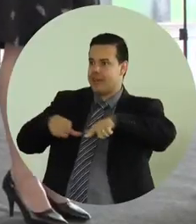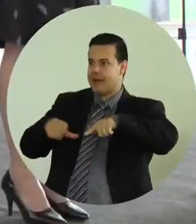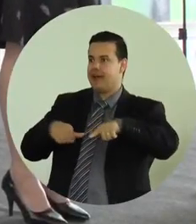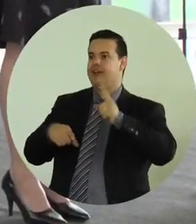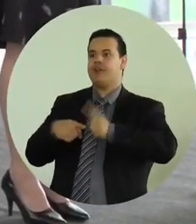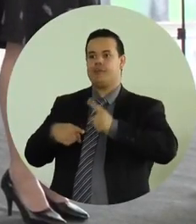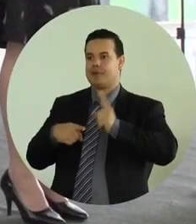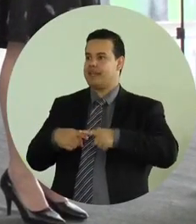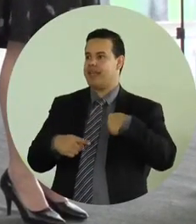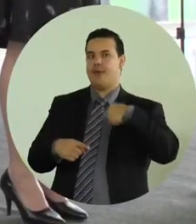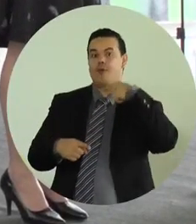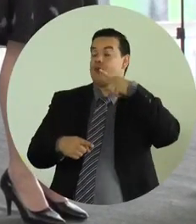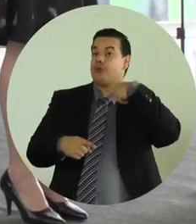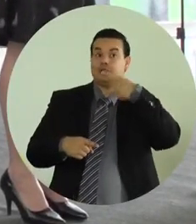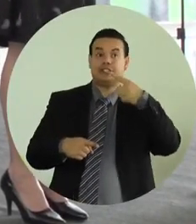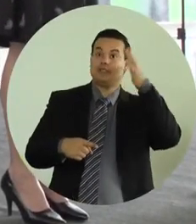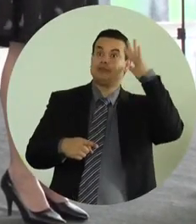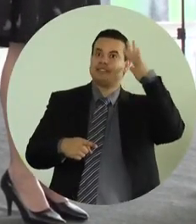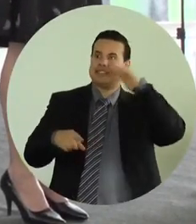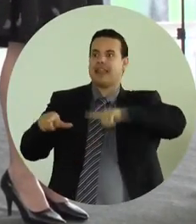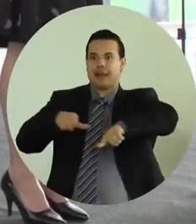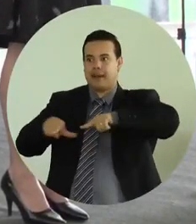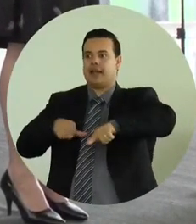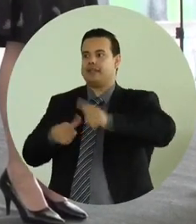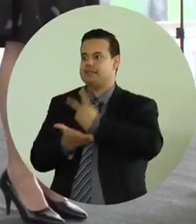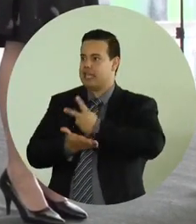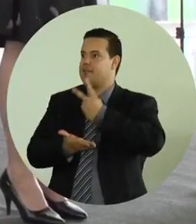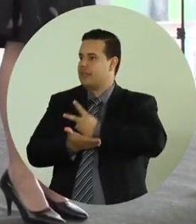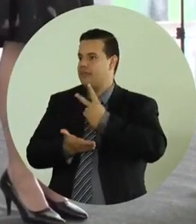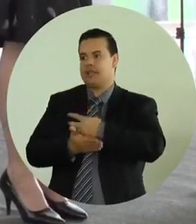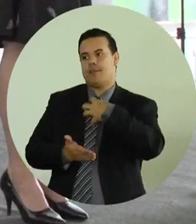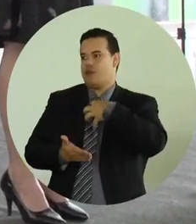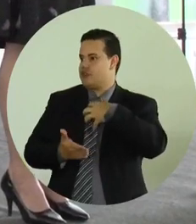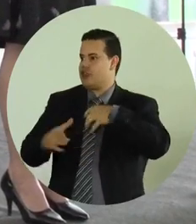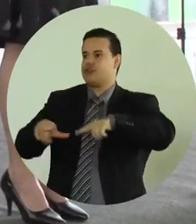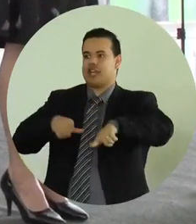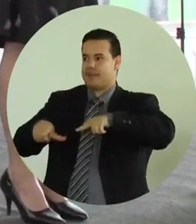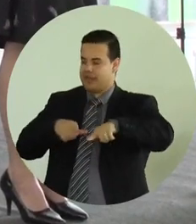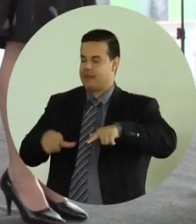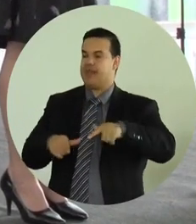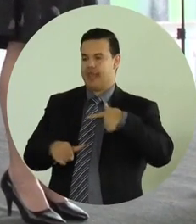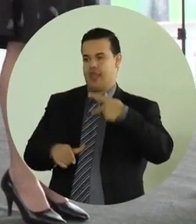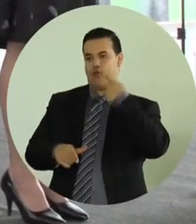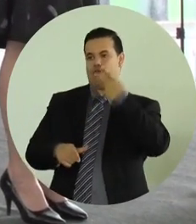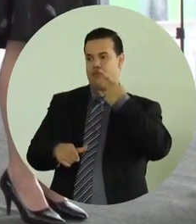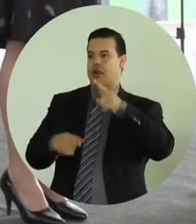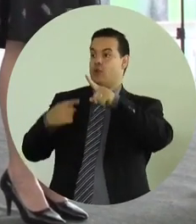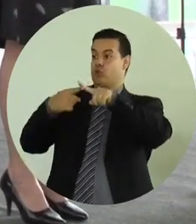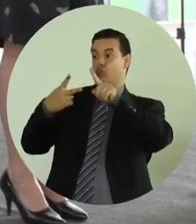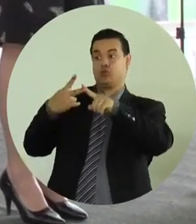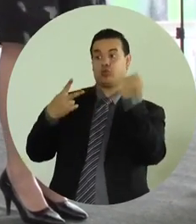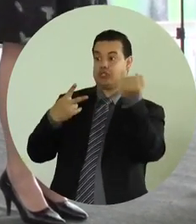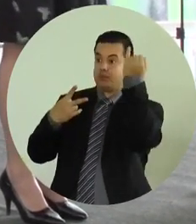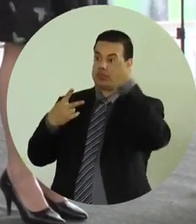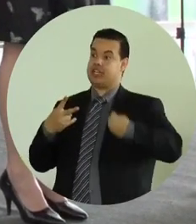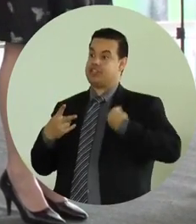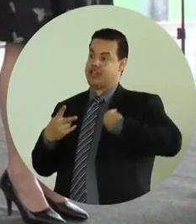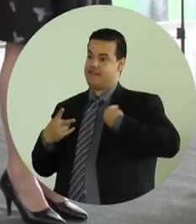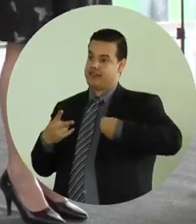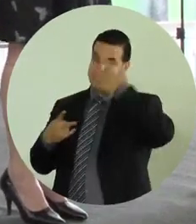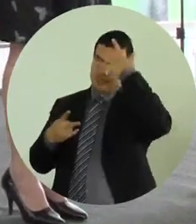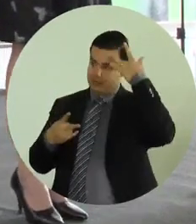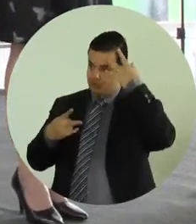porque eu não consigo me ver sem ser trabalhando. Sempre digo que tem dois momentos na vida do ser humano que é extremamente importante: saúde